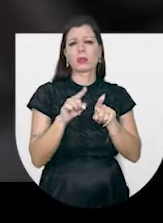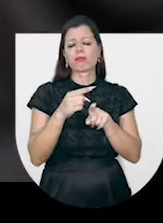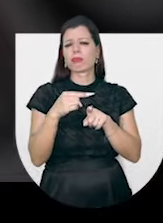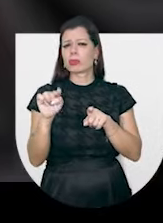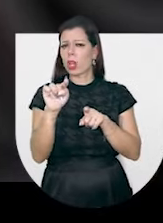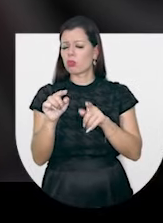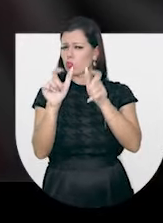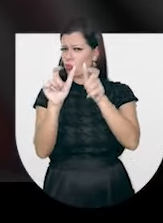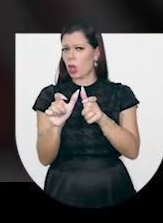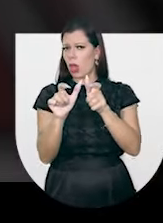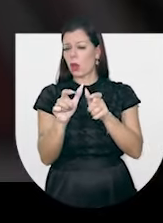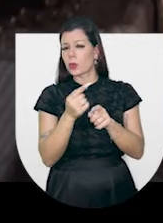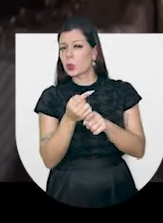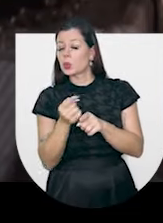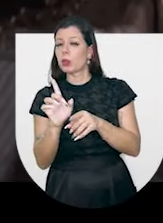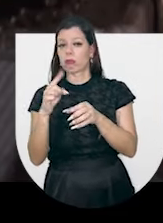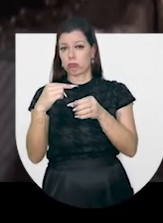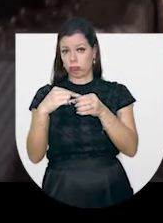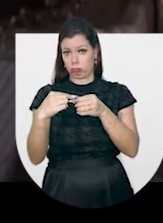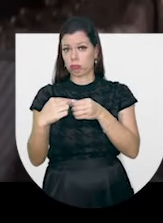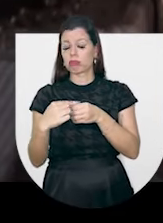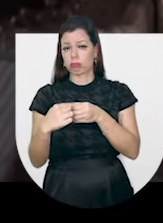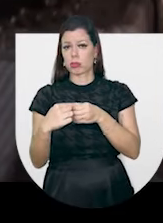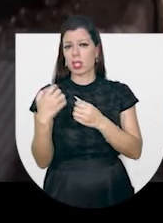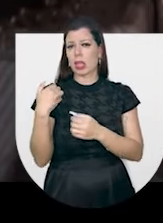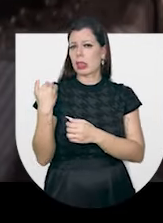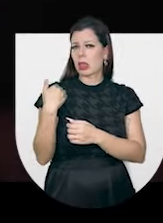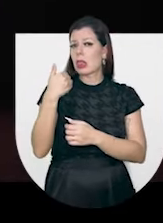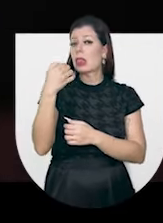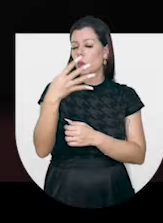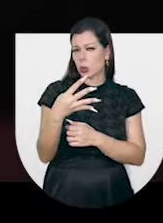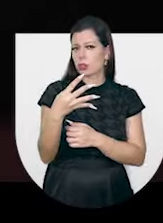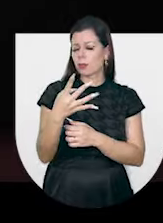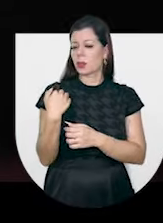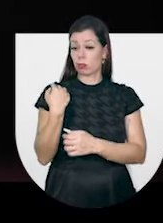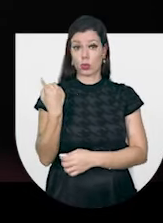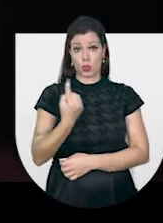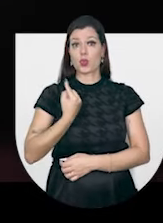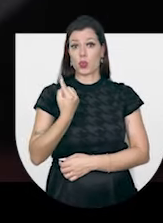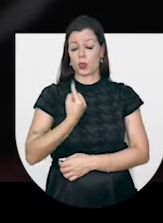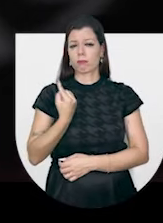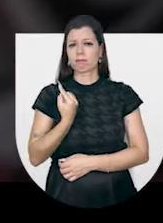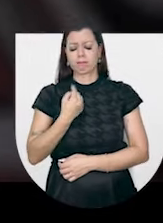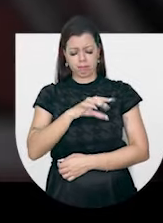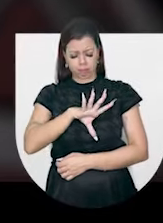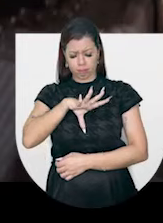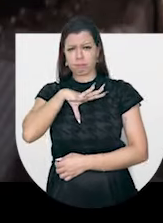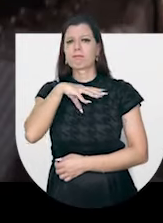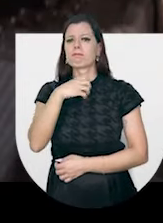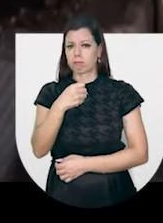Primeira saída, eu saí daqui da aldeia e fui para Catanduva. Com 14 anos, eu fui